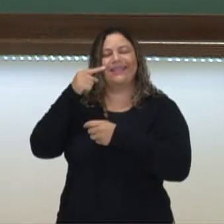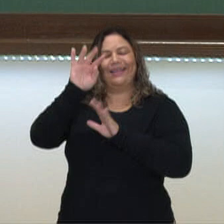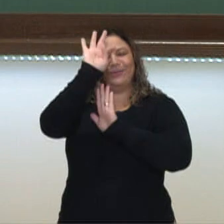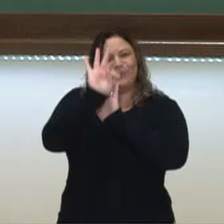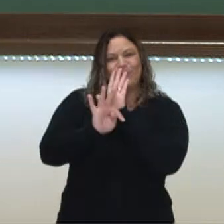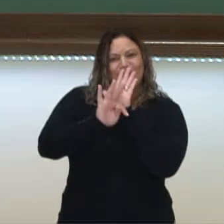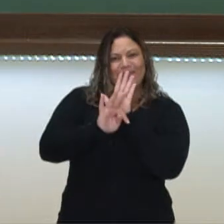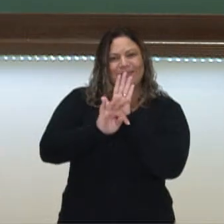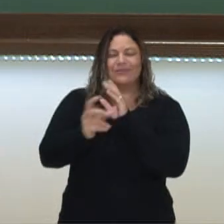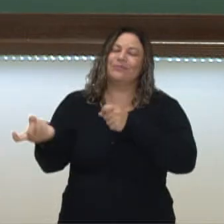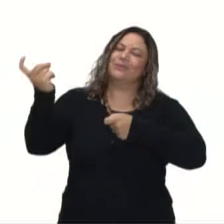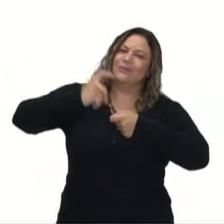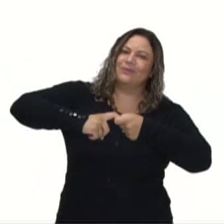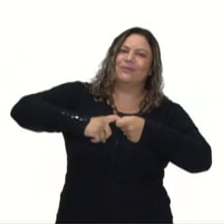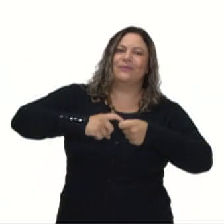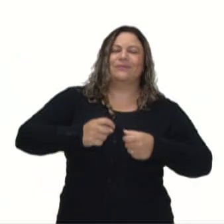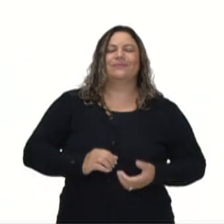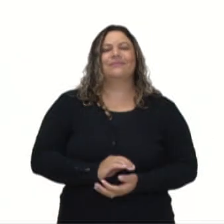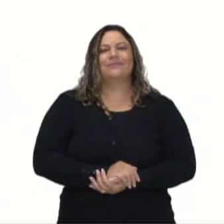volto comentando com vocês.